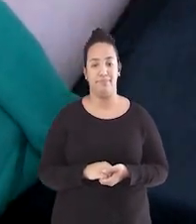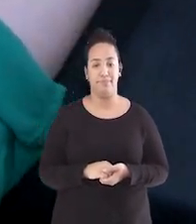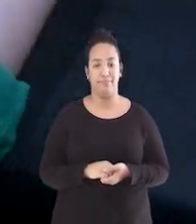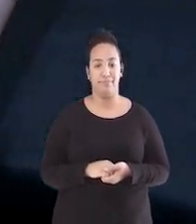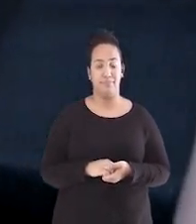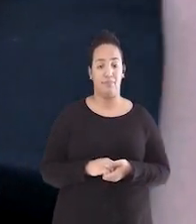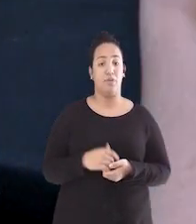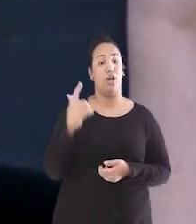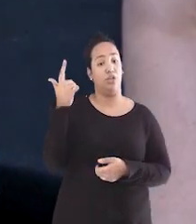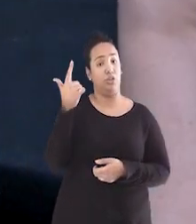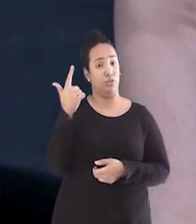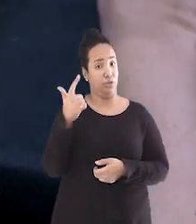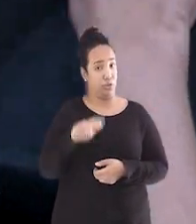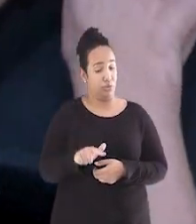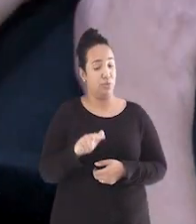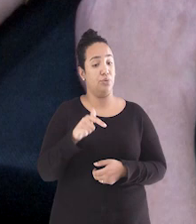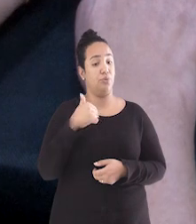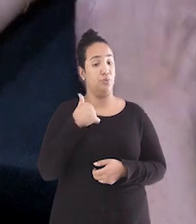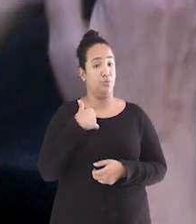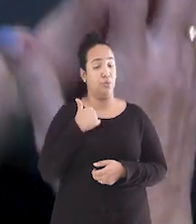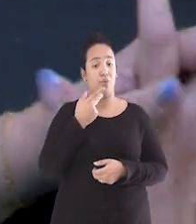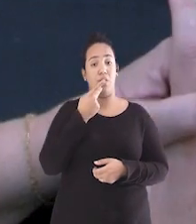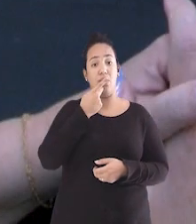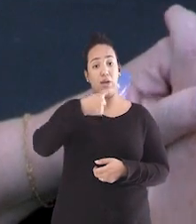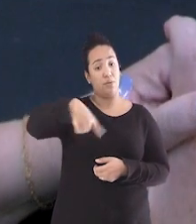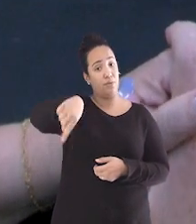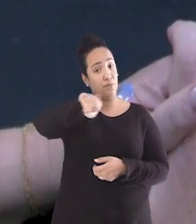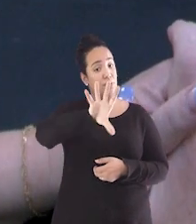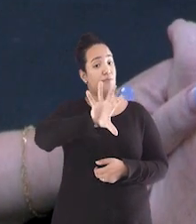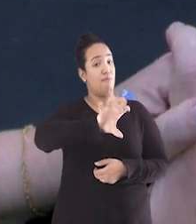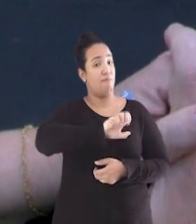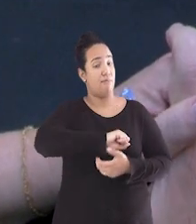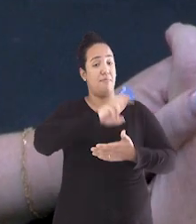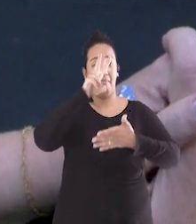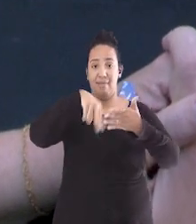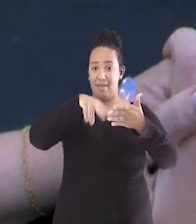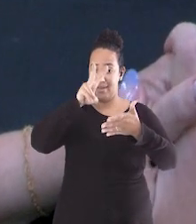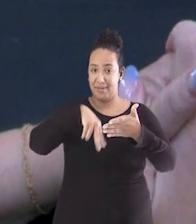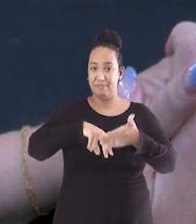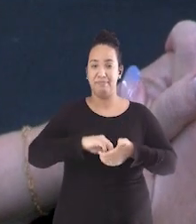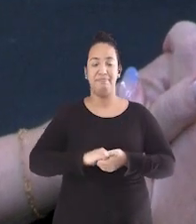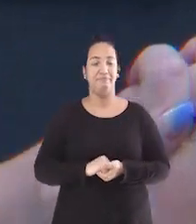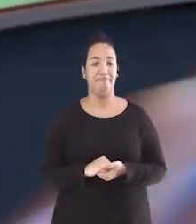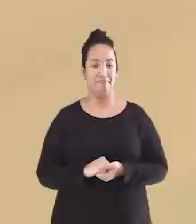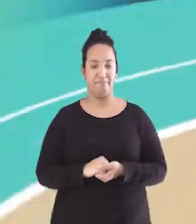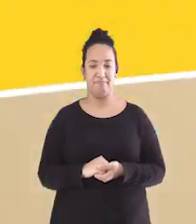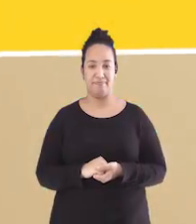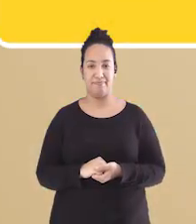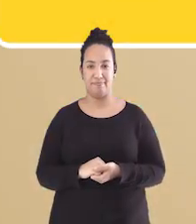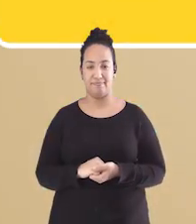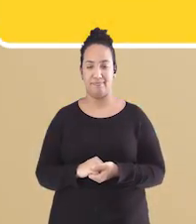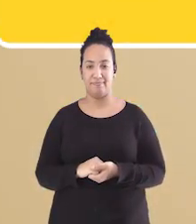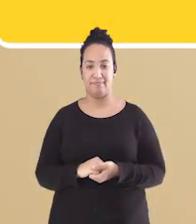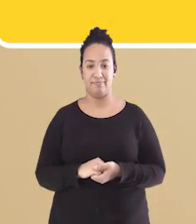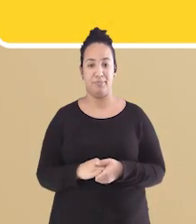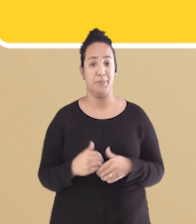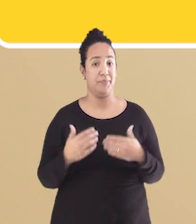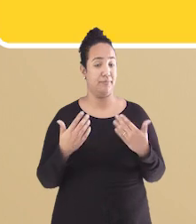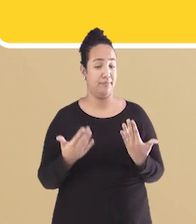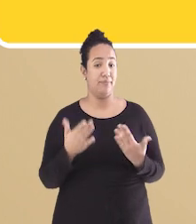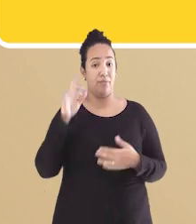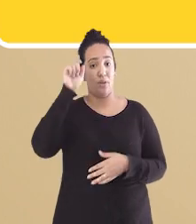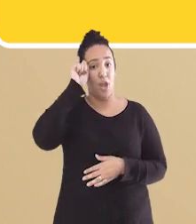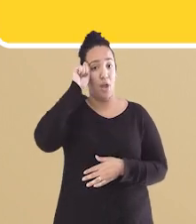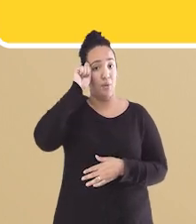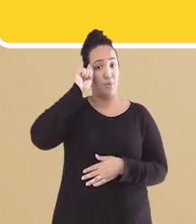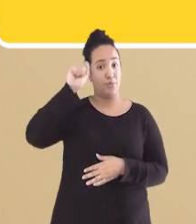Mais uma vez eu reforço, tenho certeza que você vai amar ler histórias em quadrinhos. O autor das